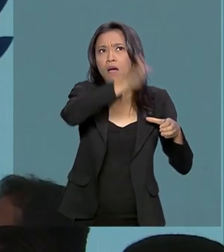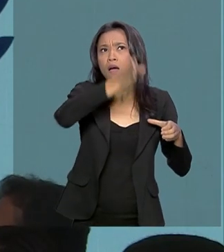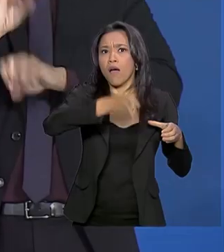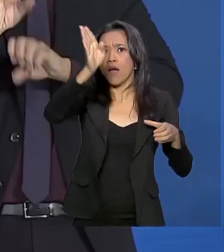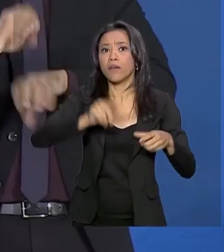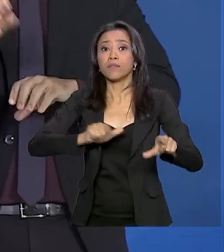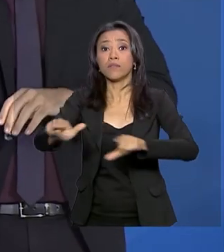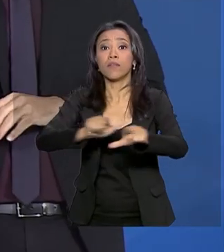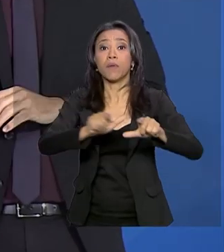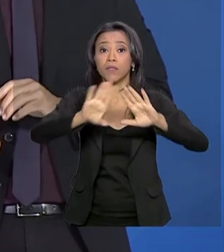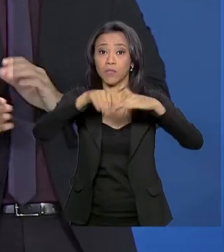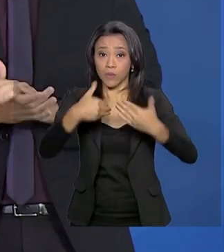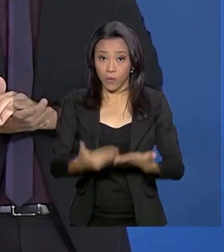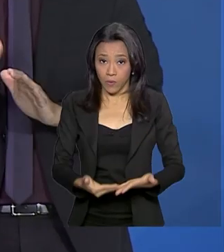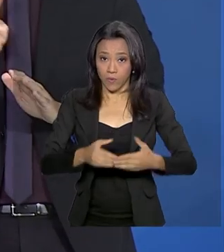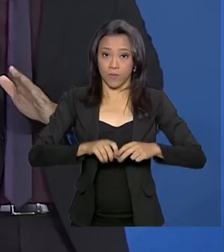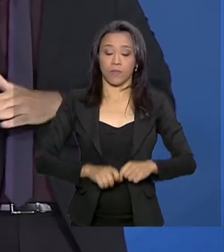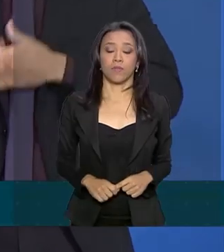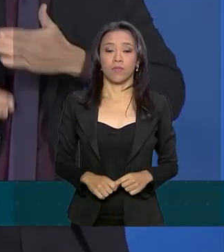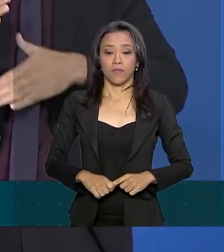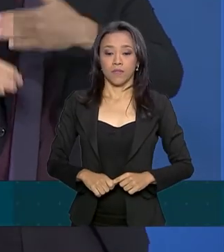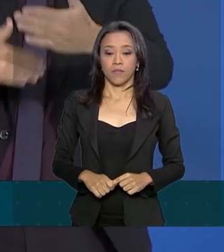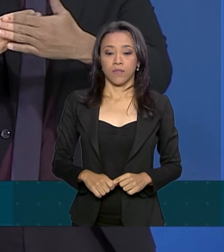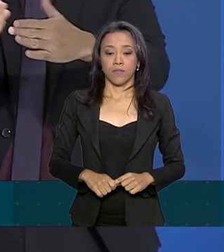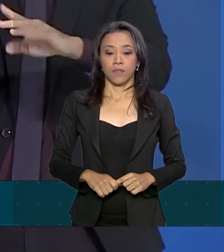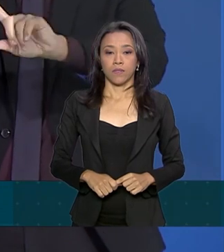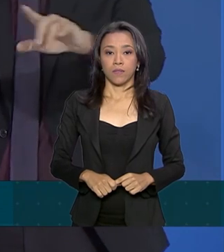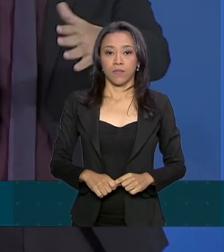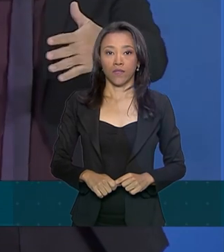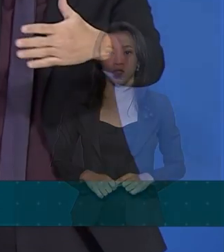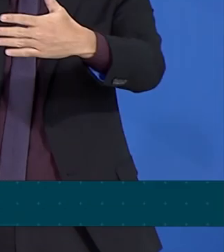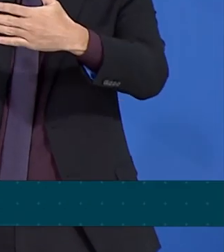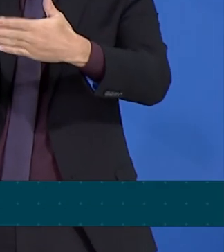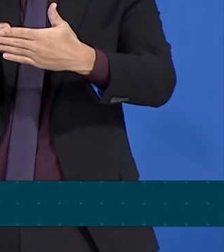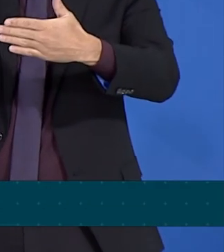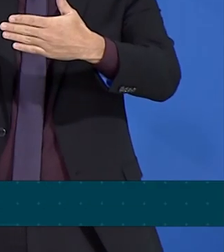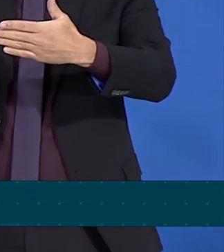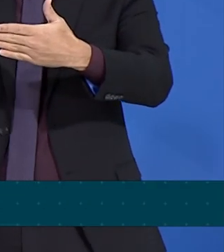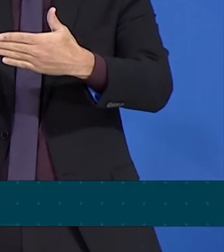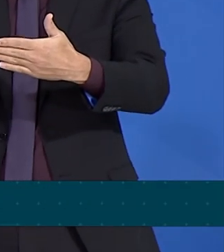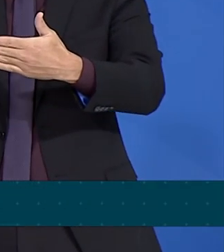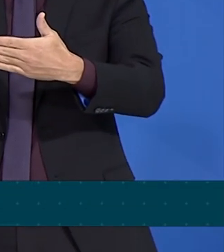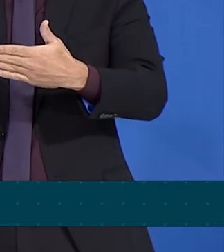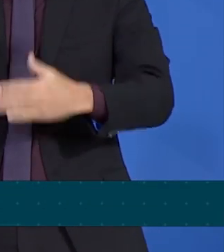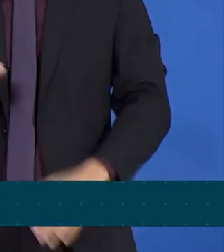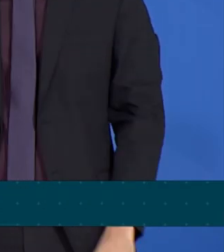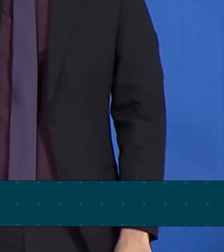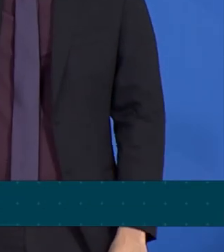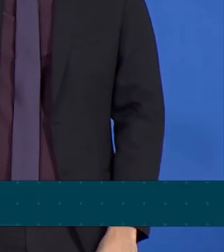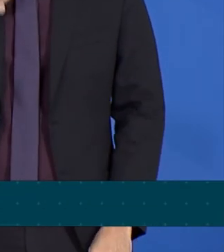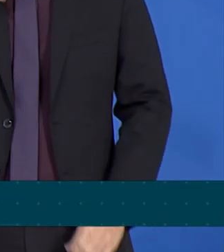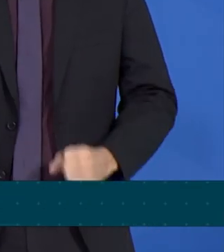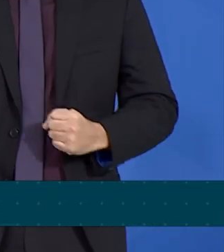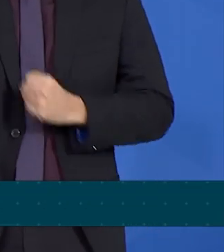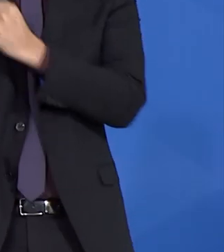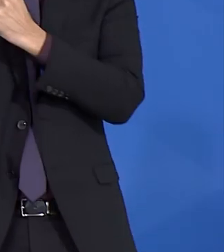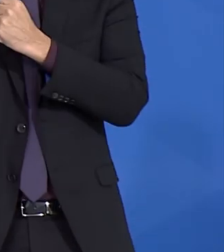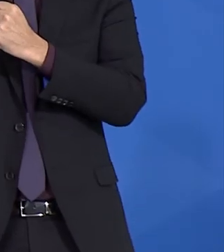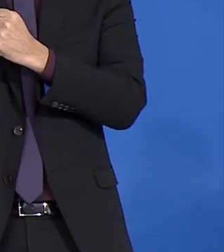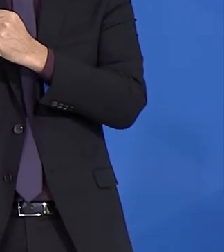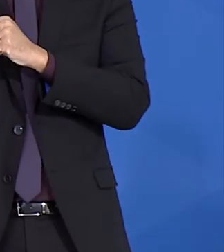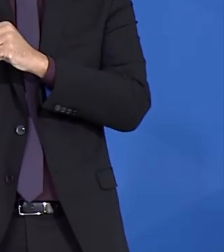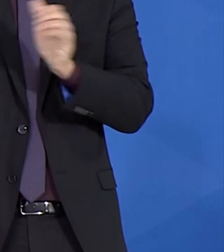novo programa. Ao longo da história do Brasil, as Forças Armadas têm contribuído decisivamente para a produção de